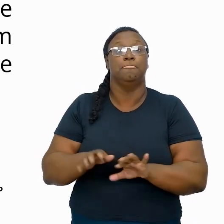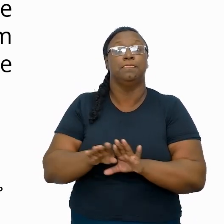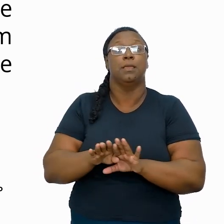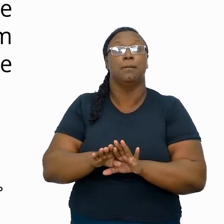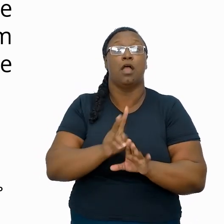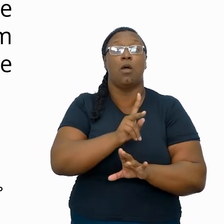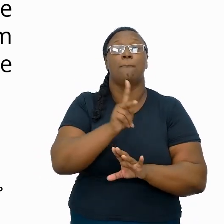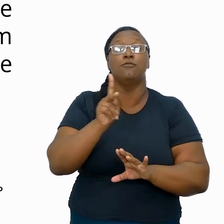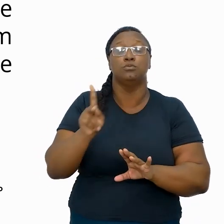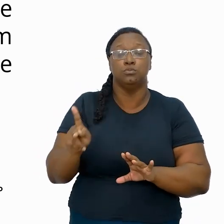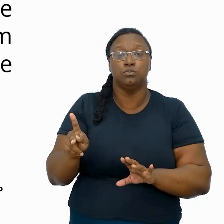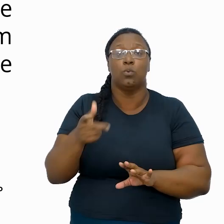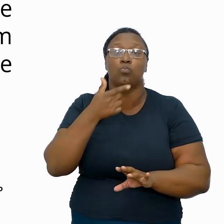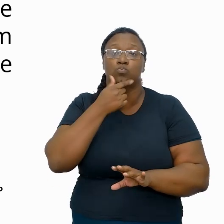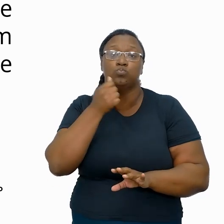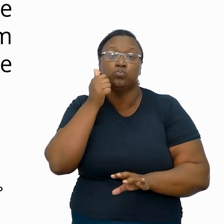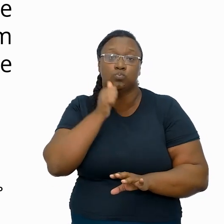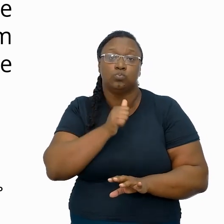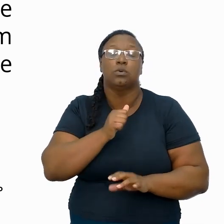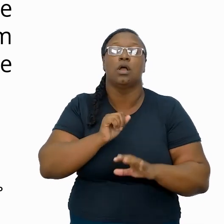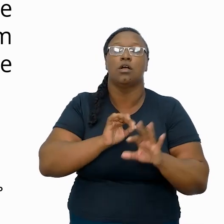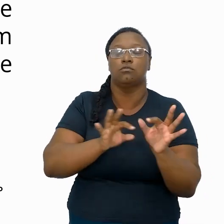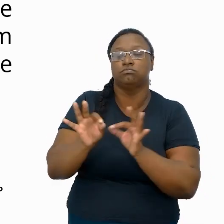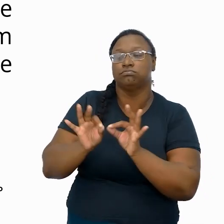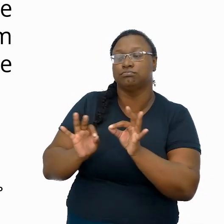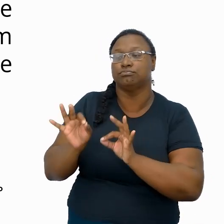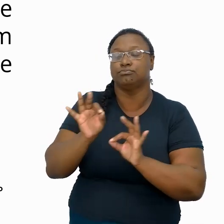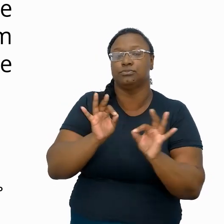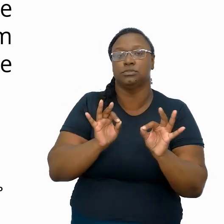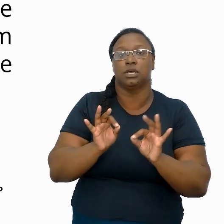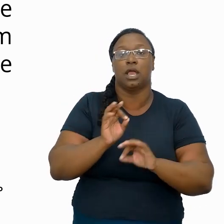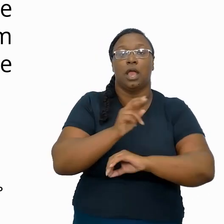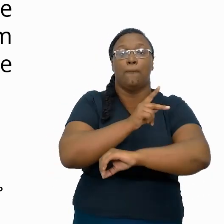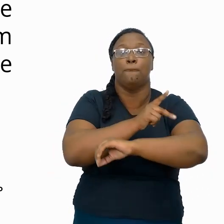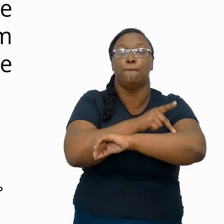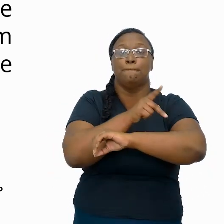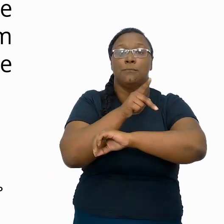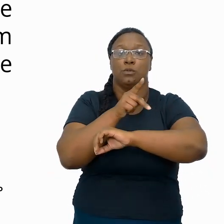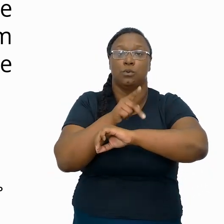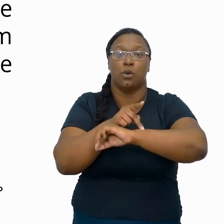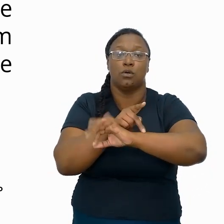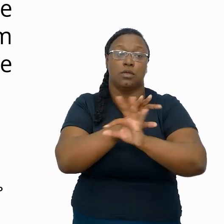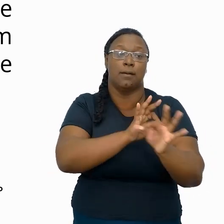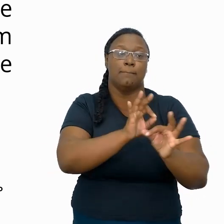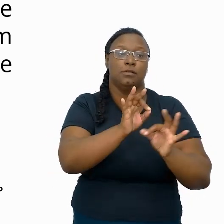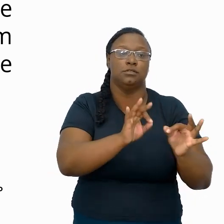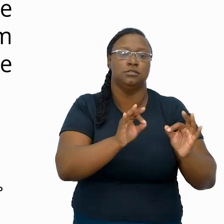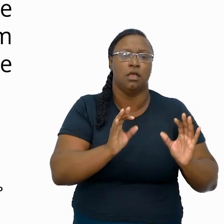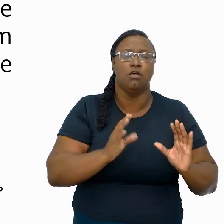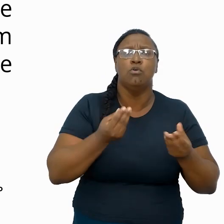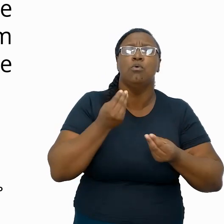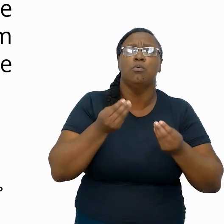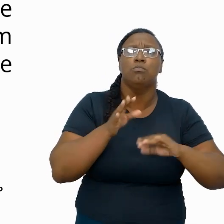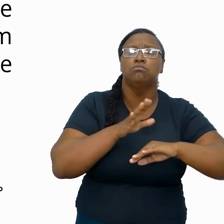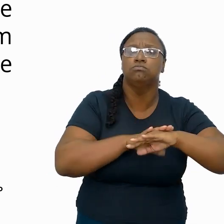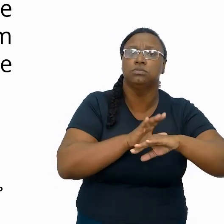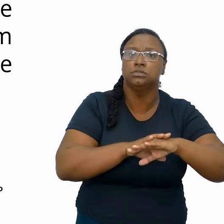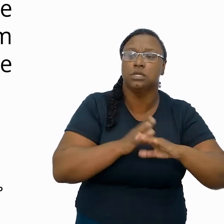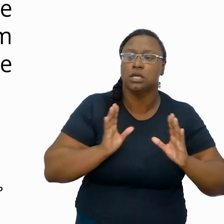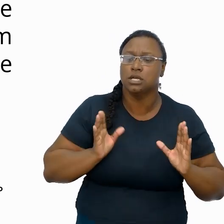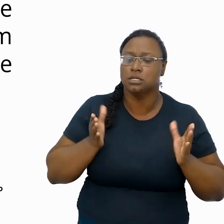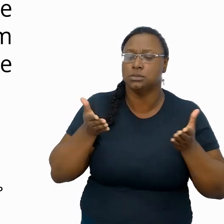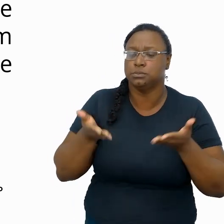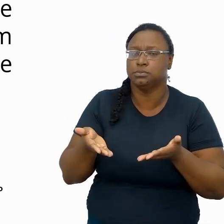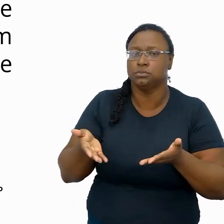e professoras, né, possam organizar suas ações pedagógicas e planejar a aplicação dessa sequência de atividade 3, levando